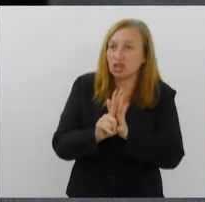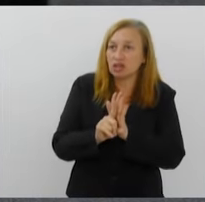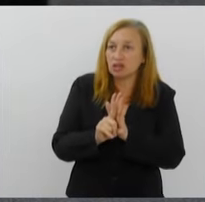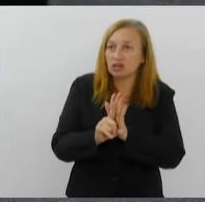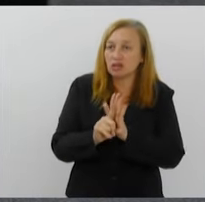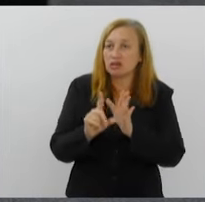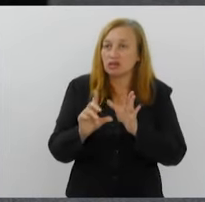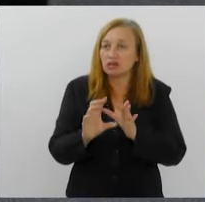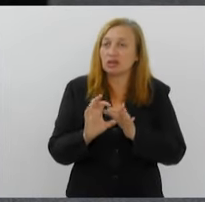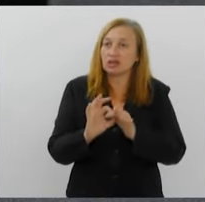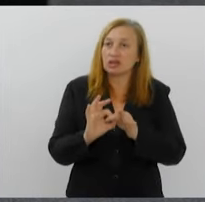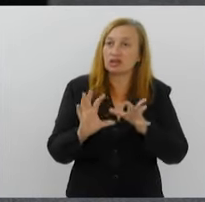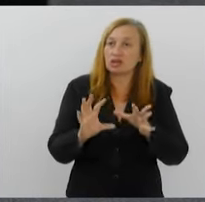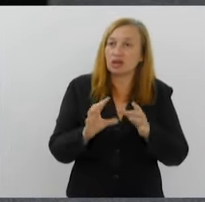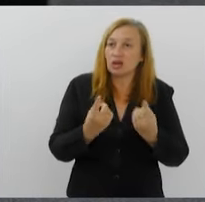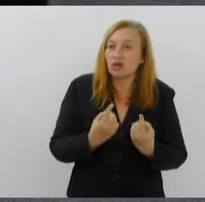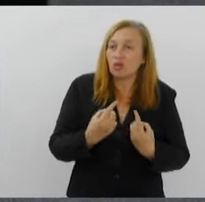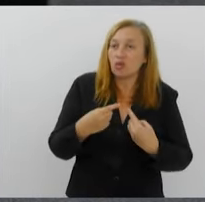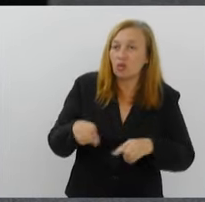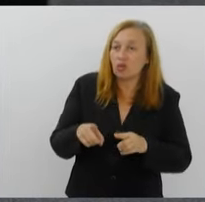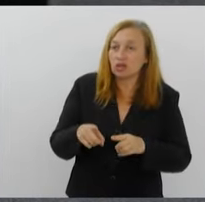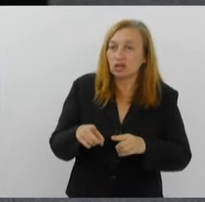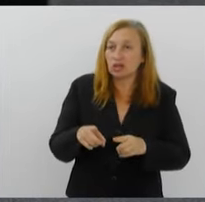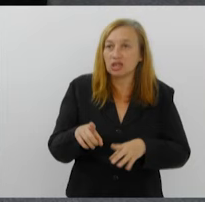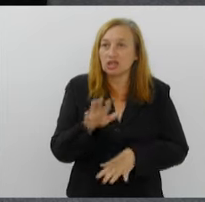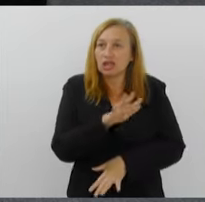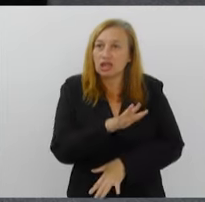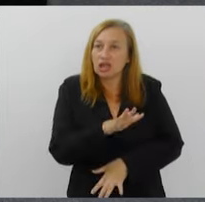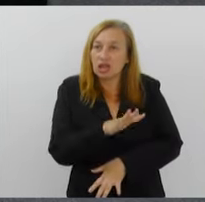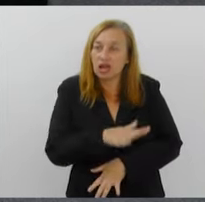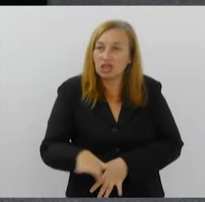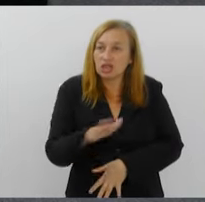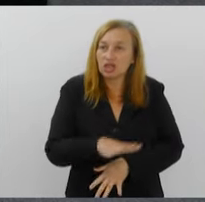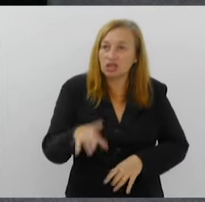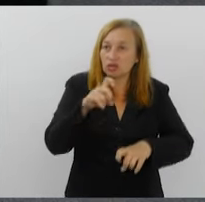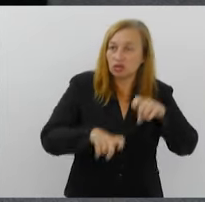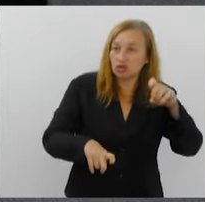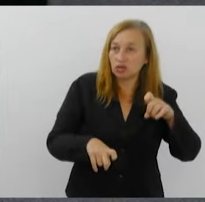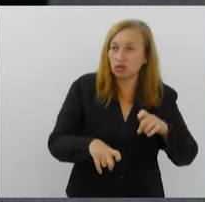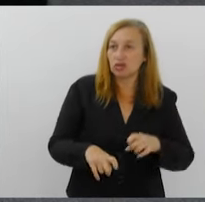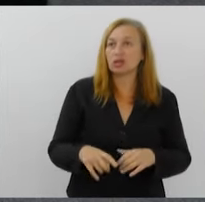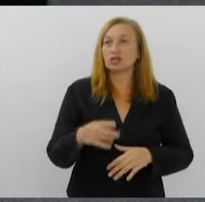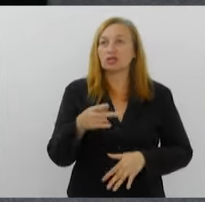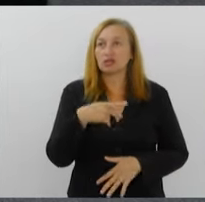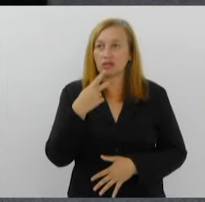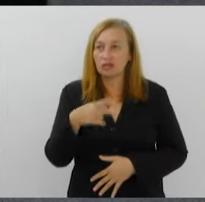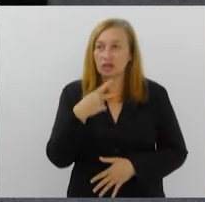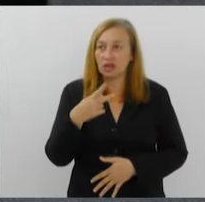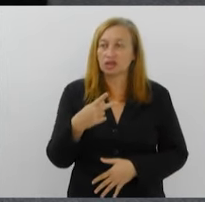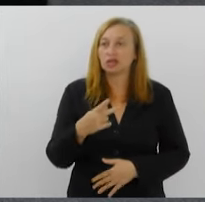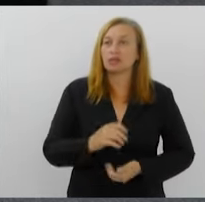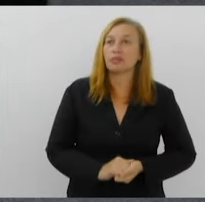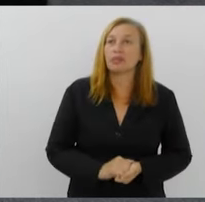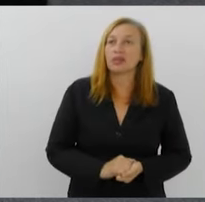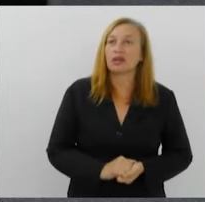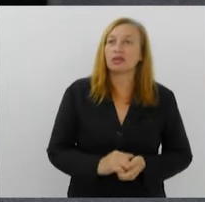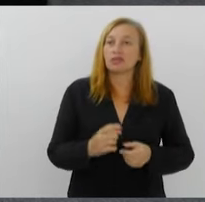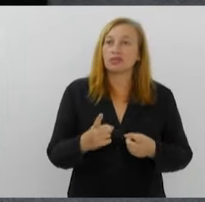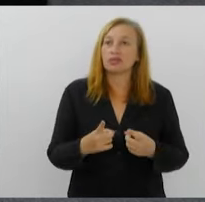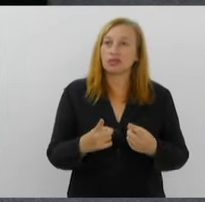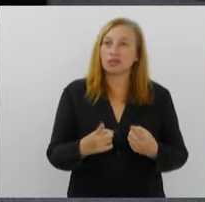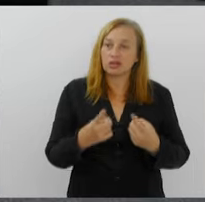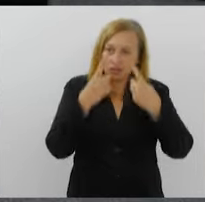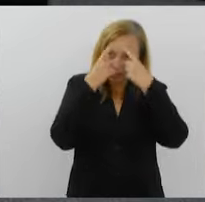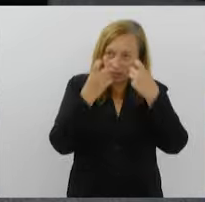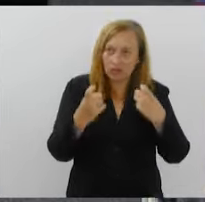o estupro contra as crianças. Então, fica aqui o nosso repúdio e o nosso recado muito veemente diante das violações